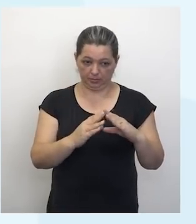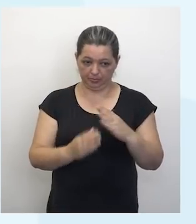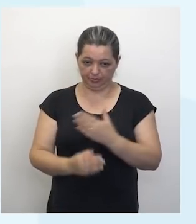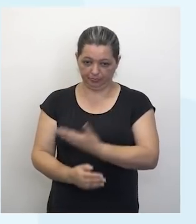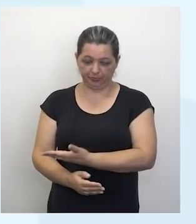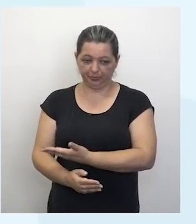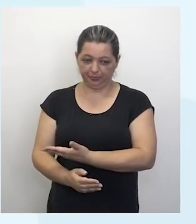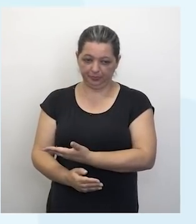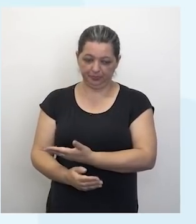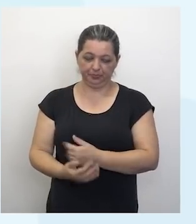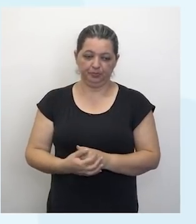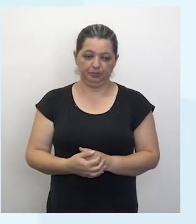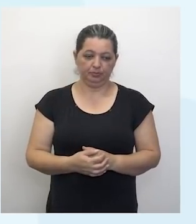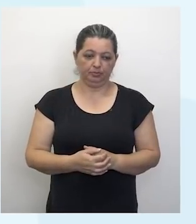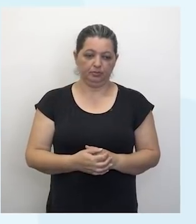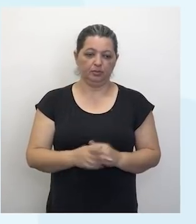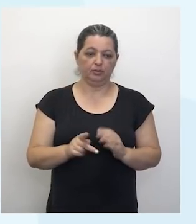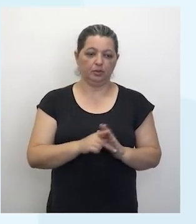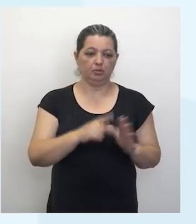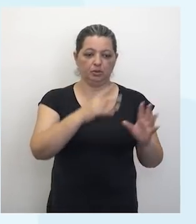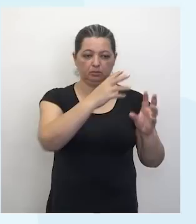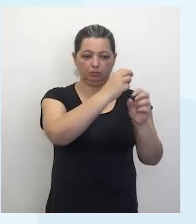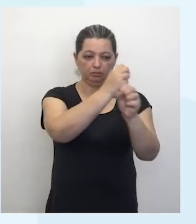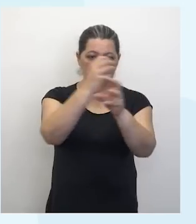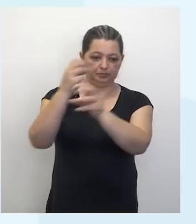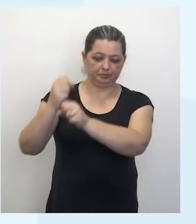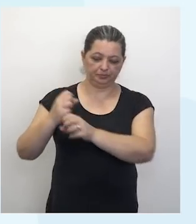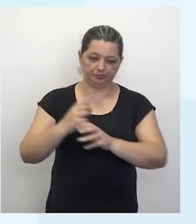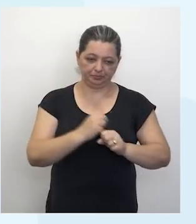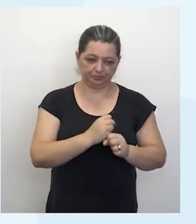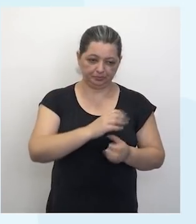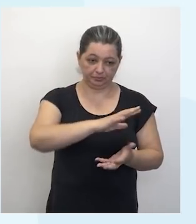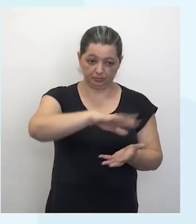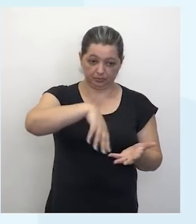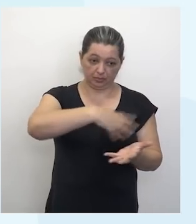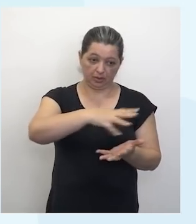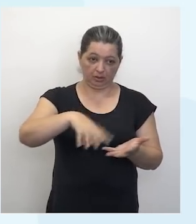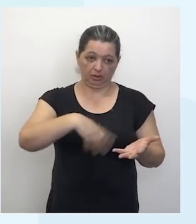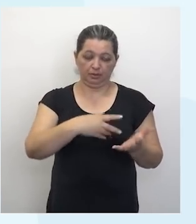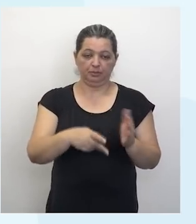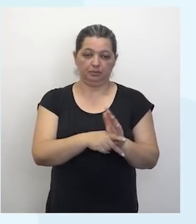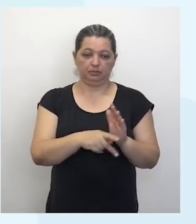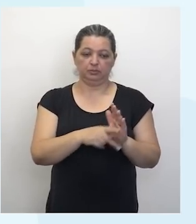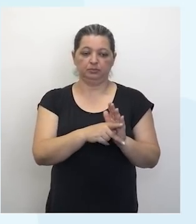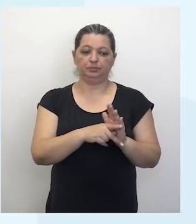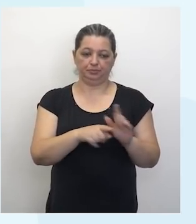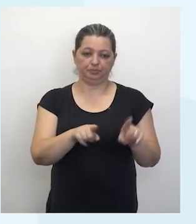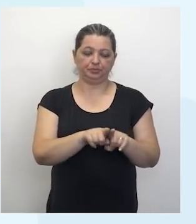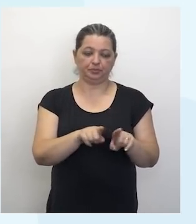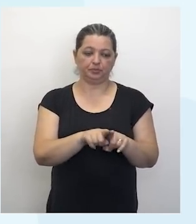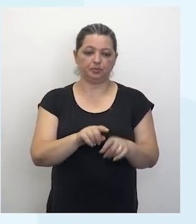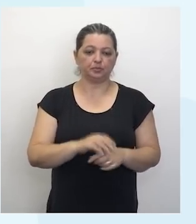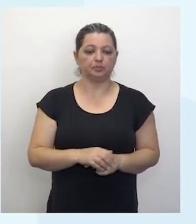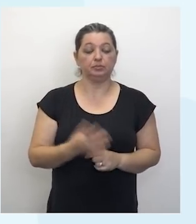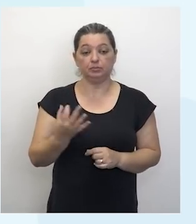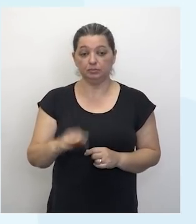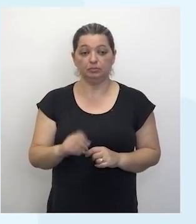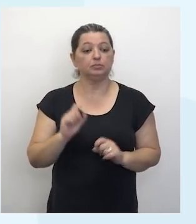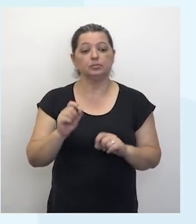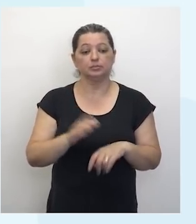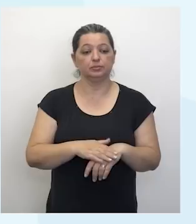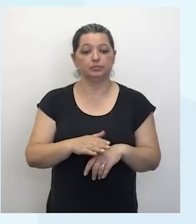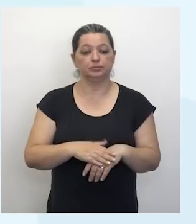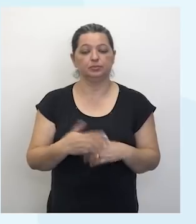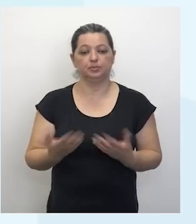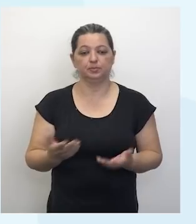de lado, cada lado eu estou medindo 1, e a área eu estou chamando o triângulo todo de unidade de área também, tá certo? Então, o que que eu estou fazendo? Eu